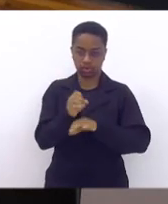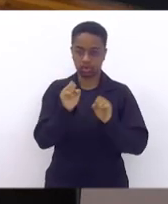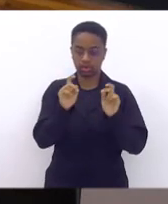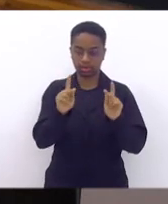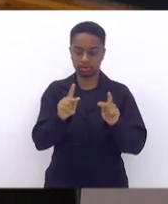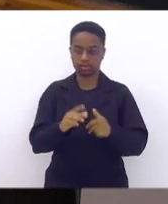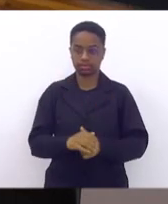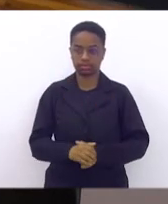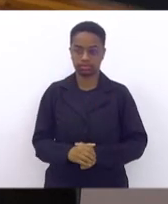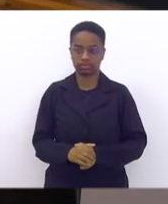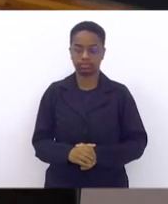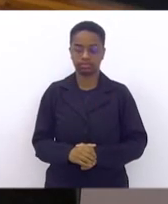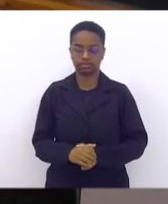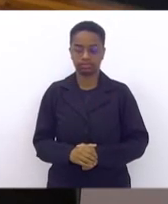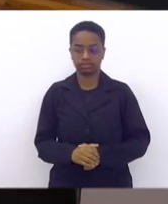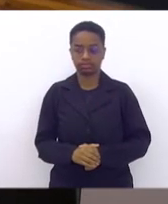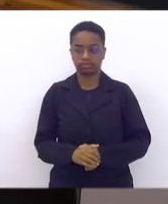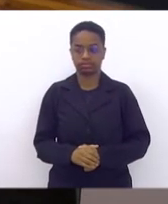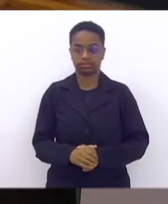Então,